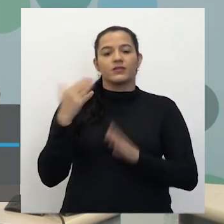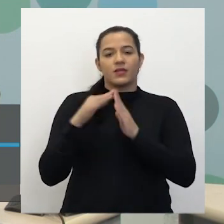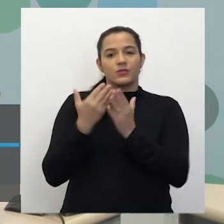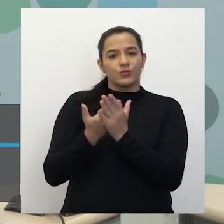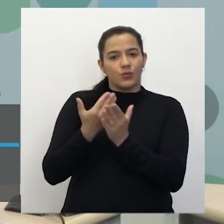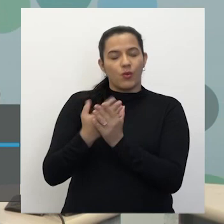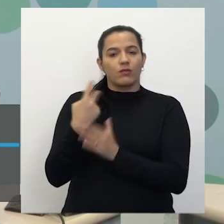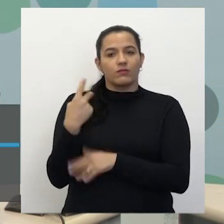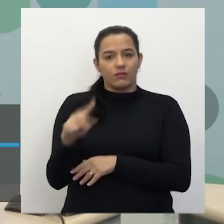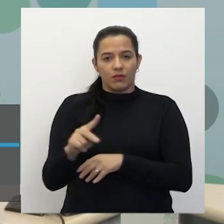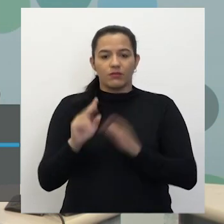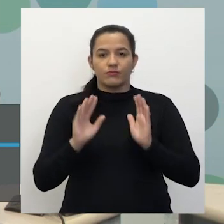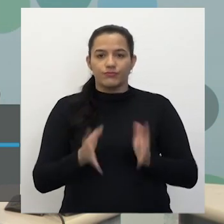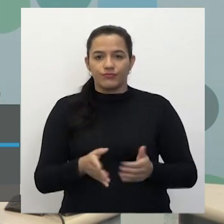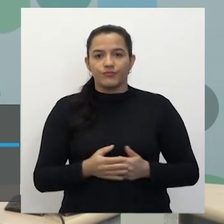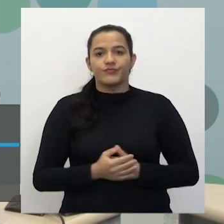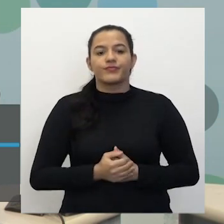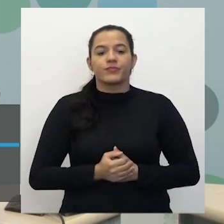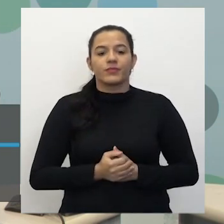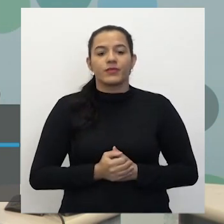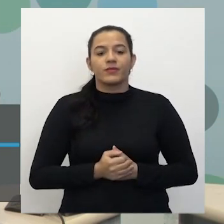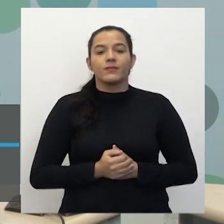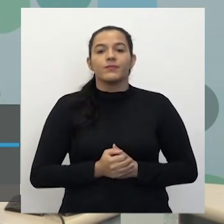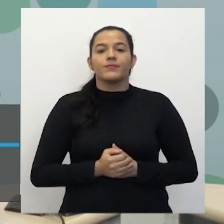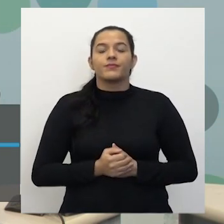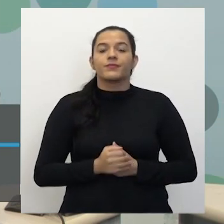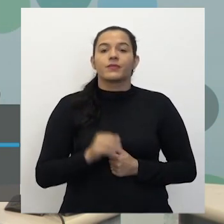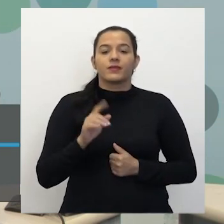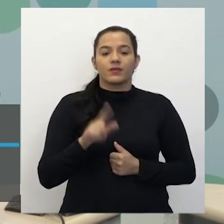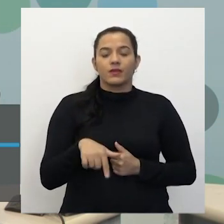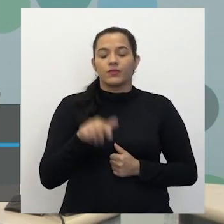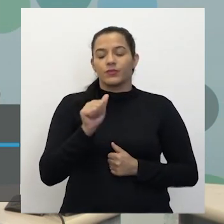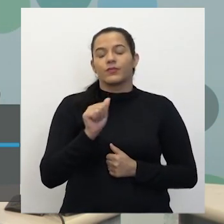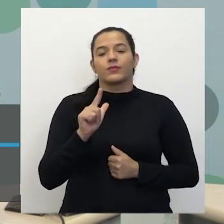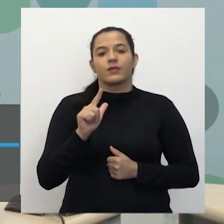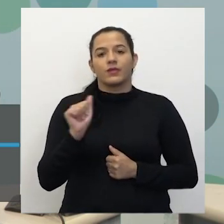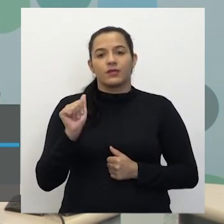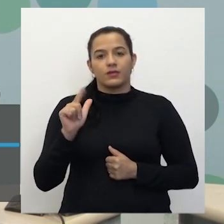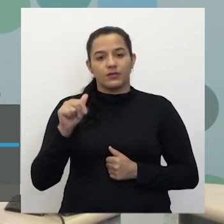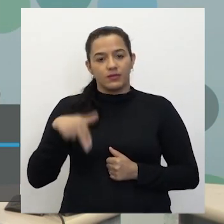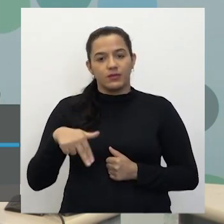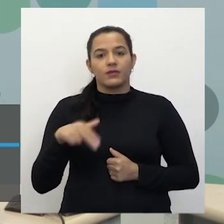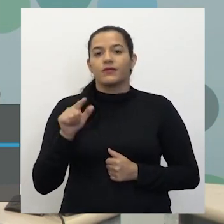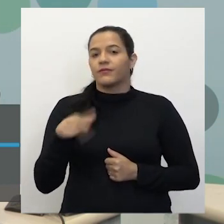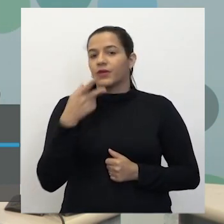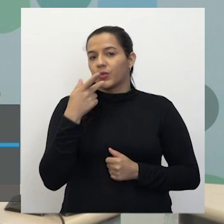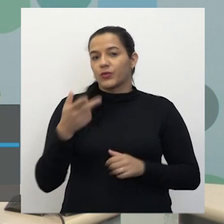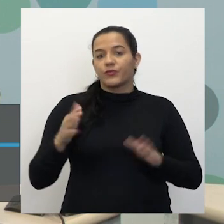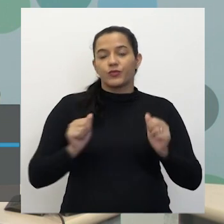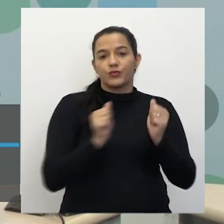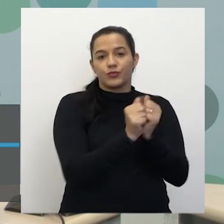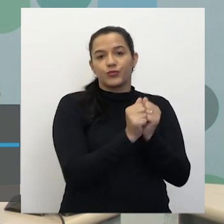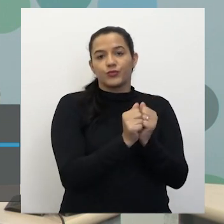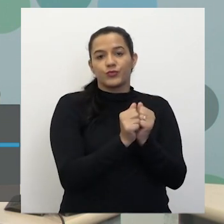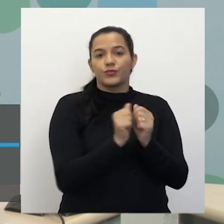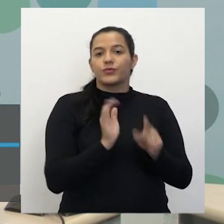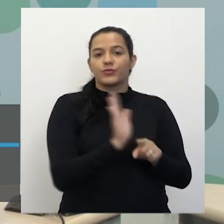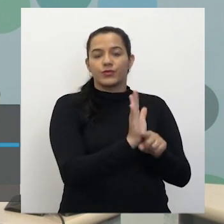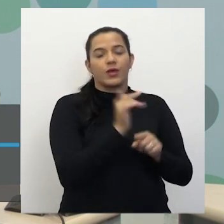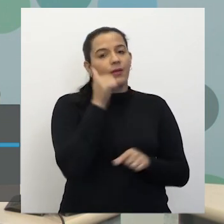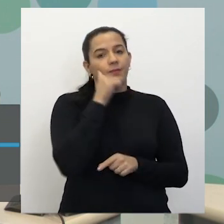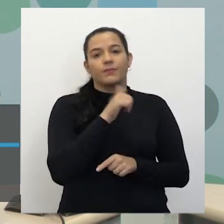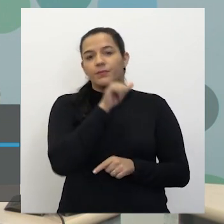dela, todos os anos tinha o sarau. E o Alan fala que ele foi ajudar a mãe, fotografar, filmar o